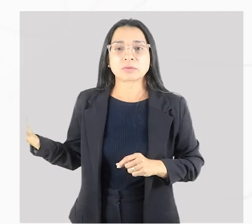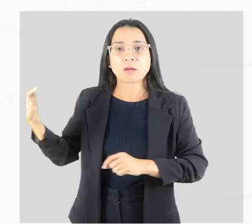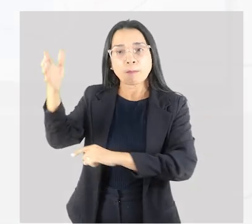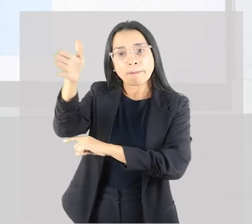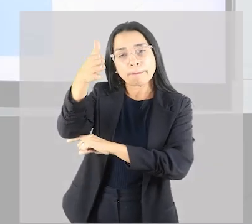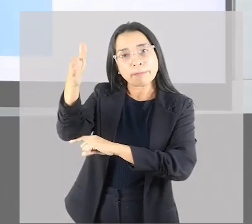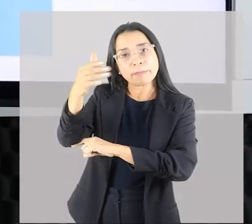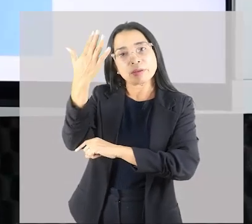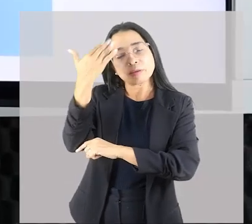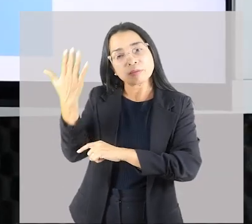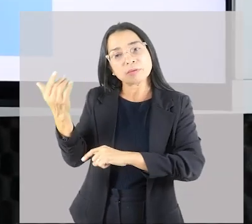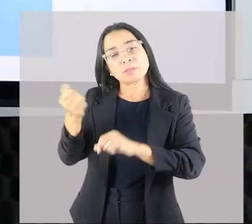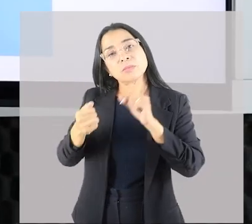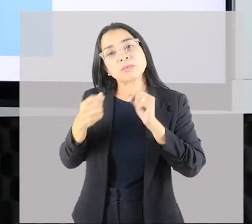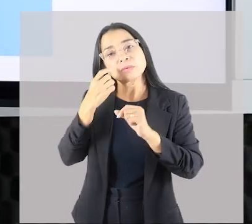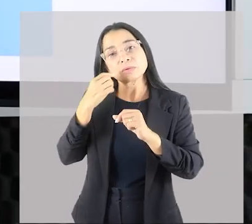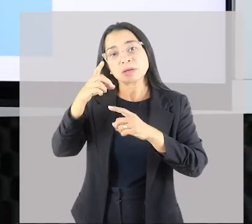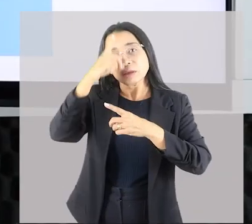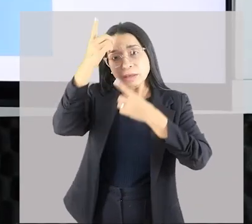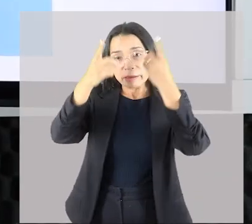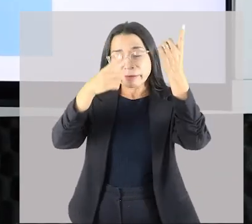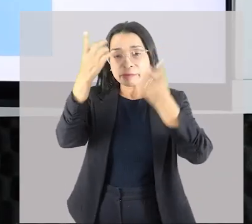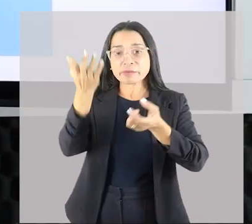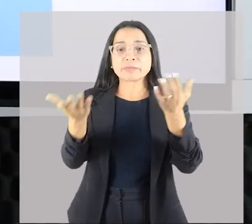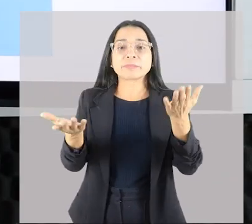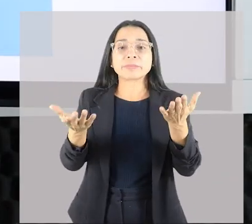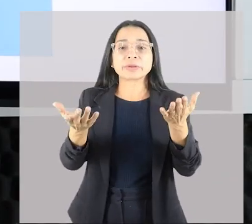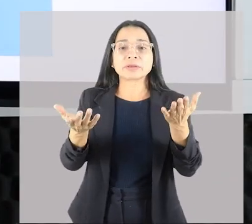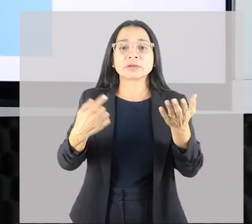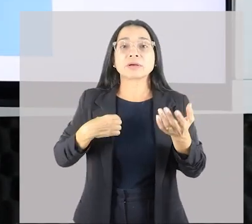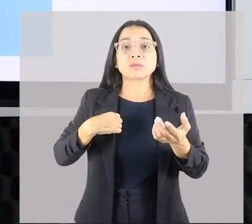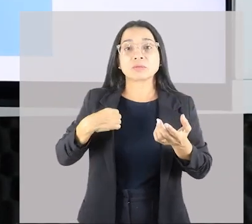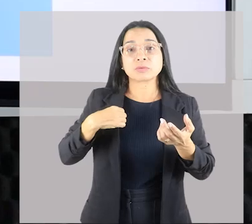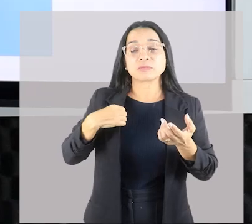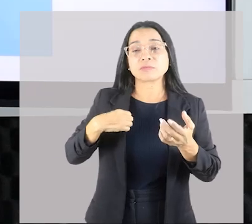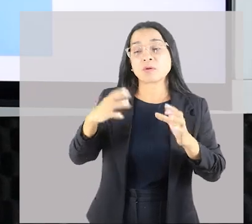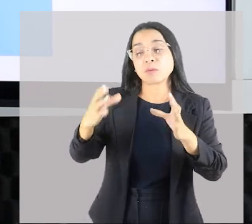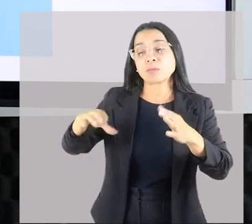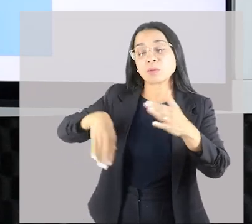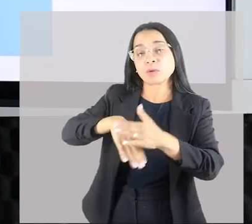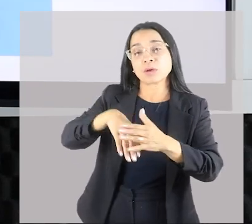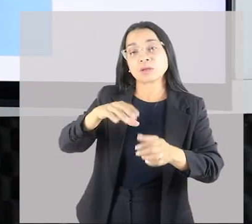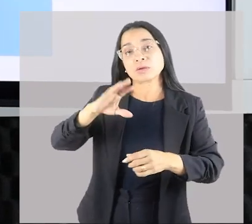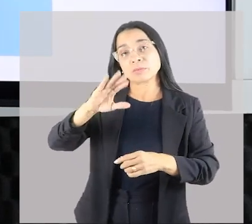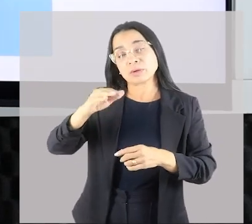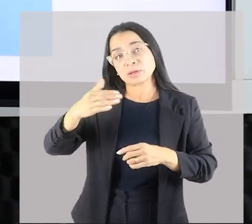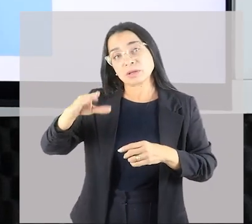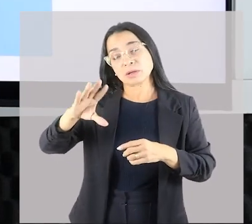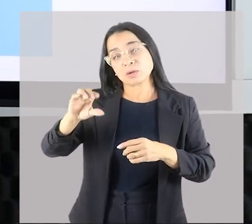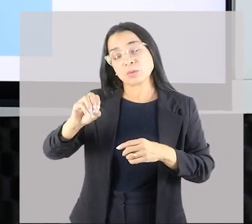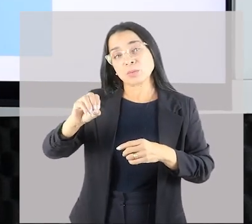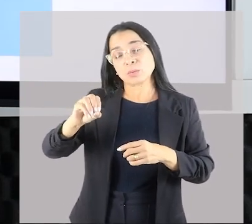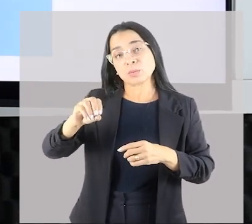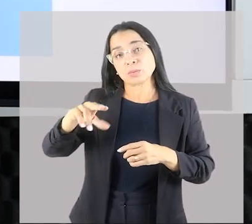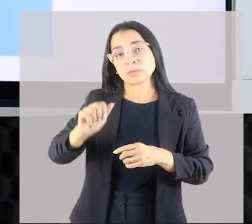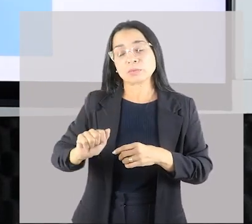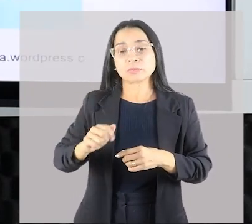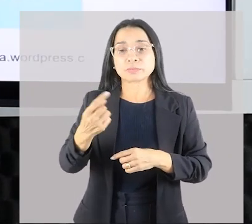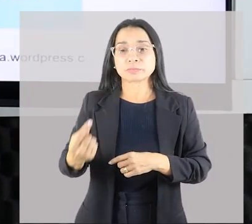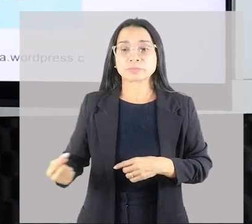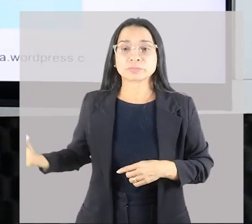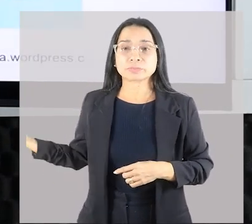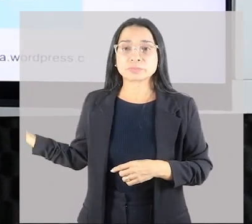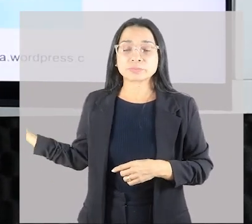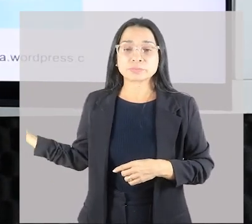famosa, inclusive, que inspira ali o uniforme do Barcelona, né? Quem gosta de futebol, o uniforme 2, ele mais ou menos naquelas cores aqui dessa bandeirazinha.